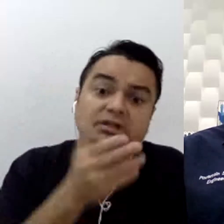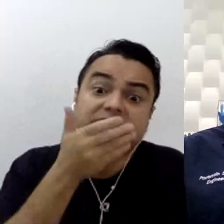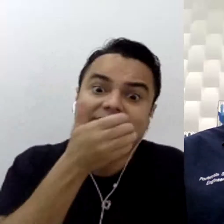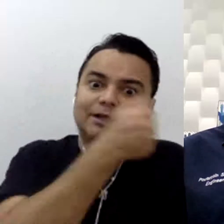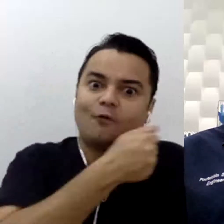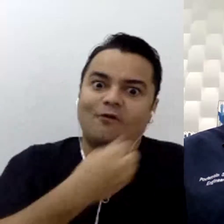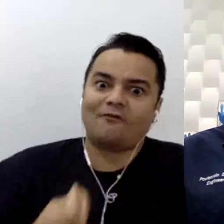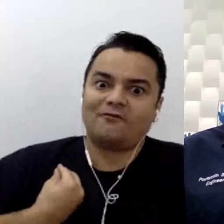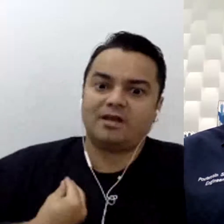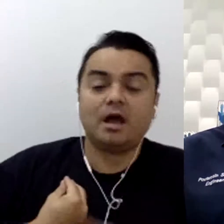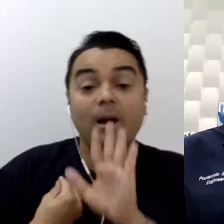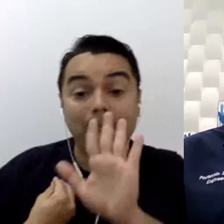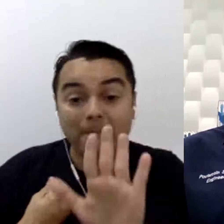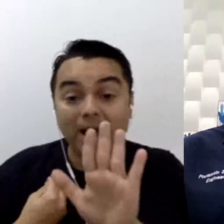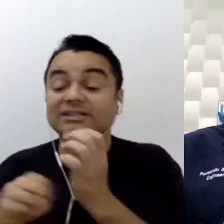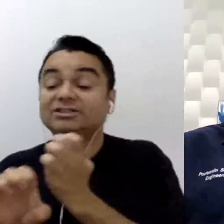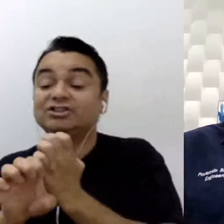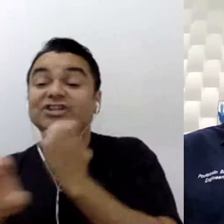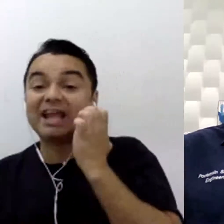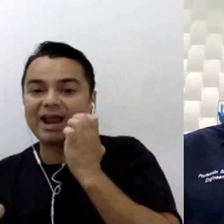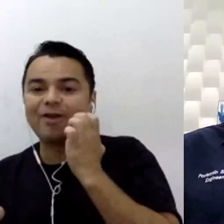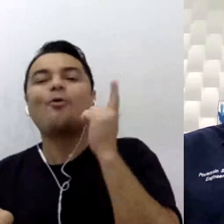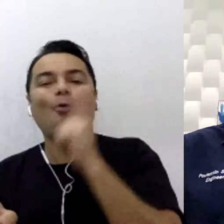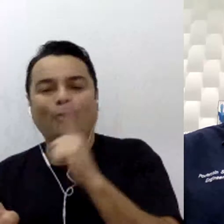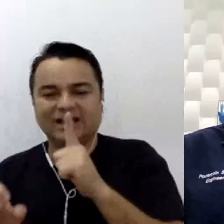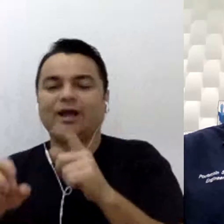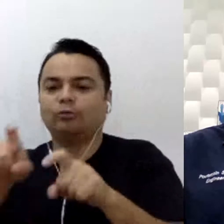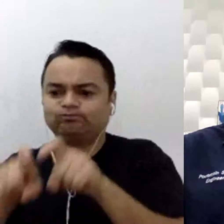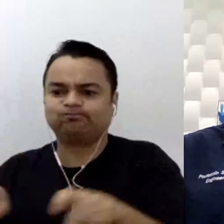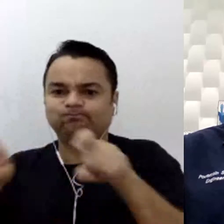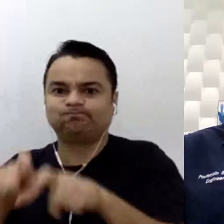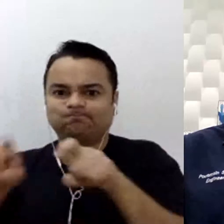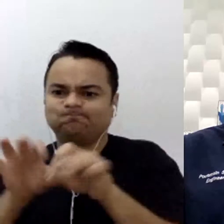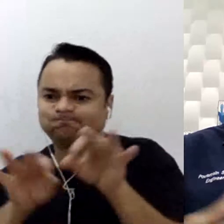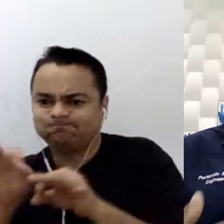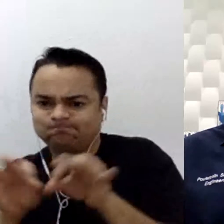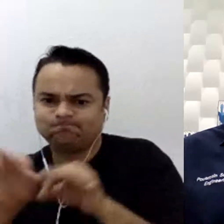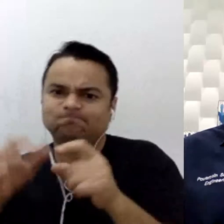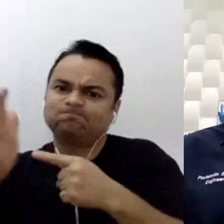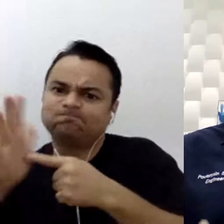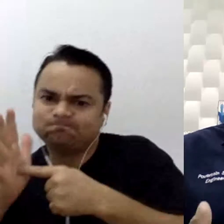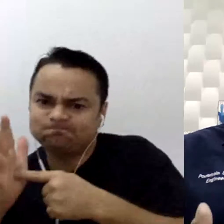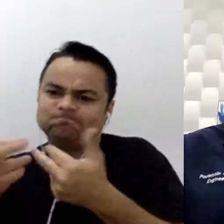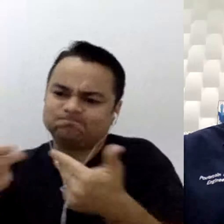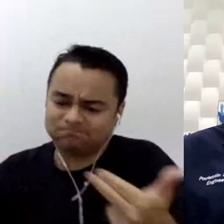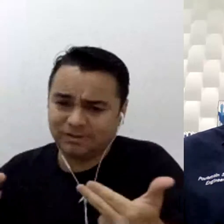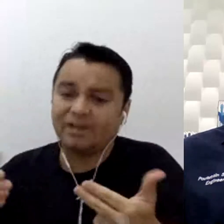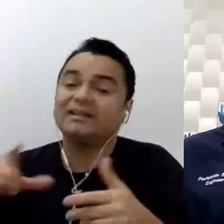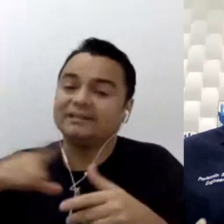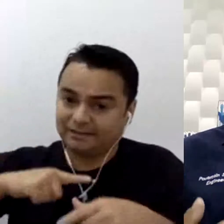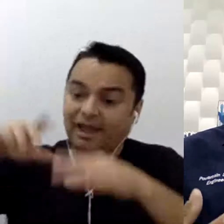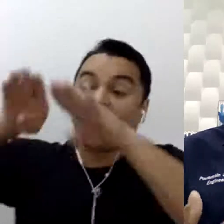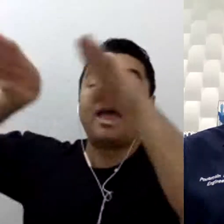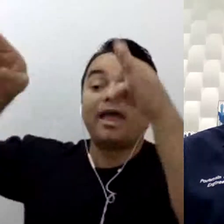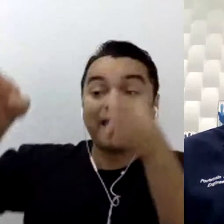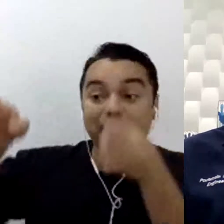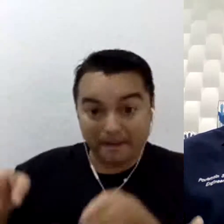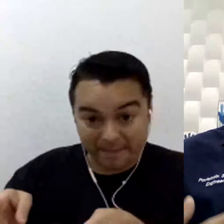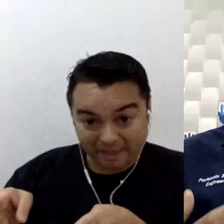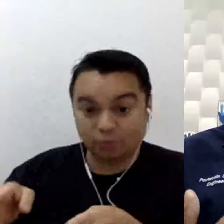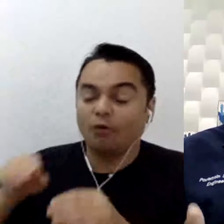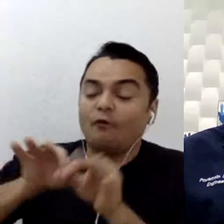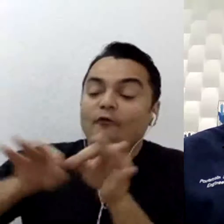porque ele consegue detectar um problema muito rápido, baseado em um equipamento que foi